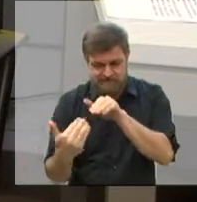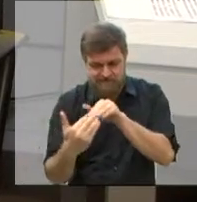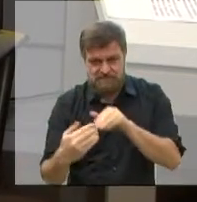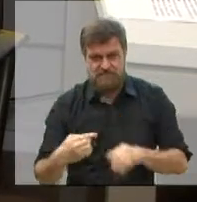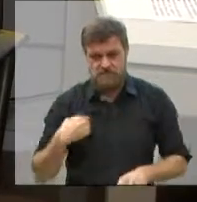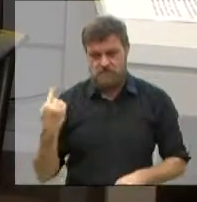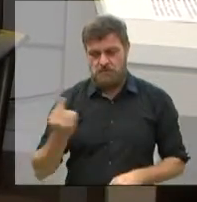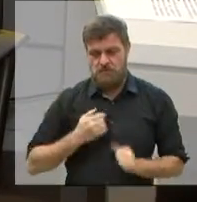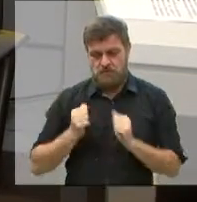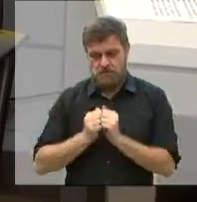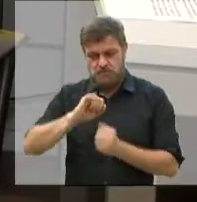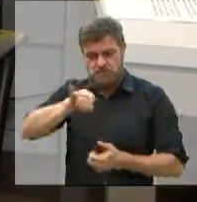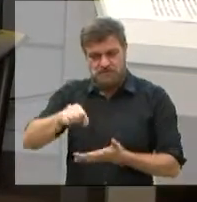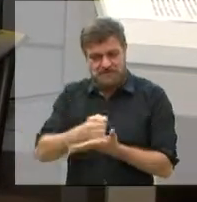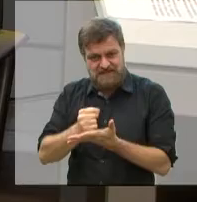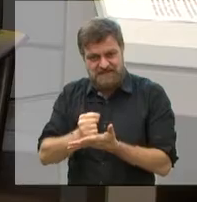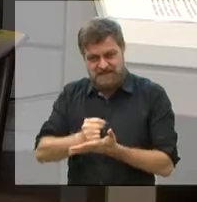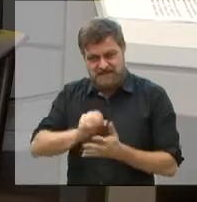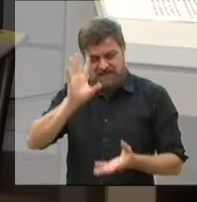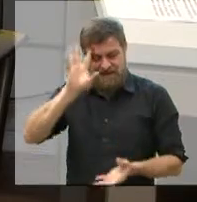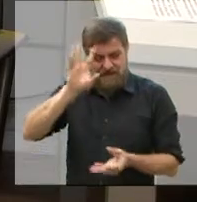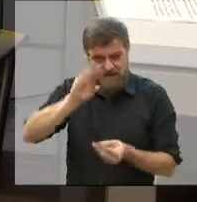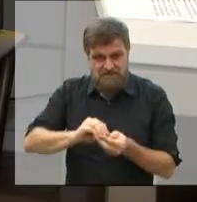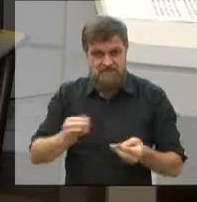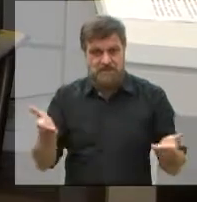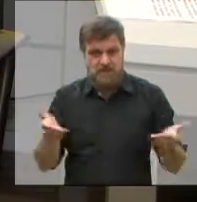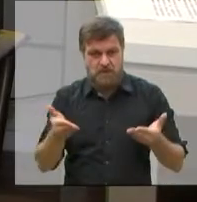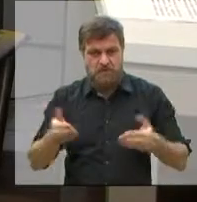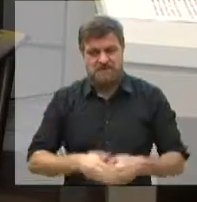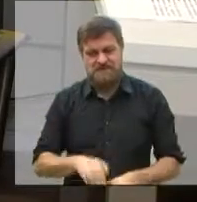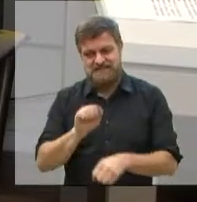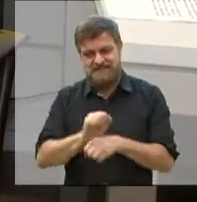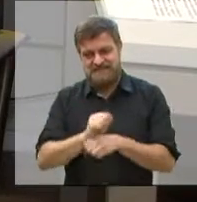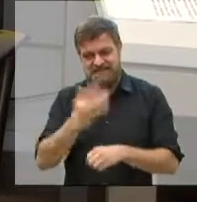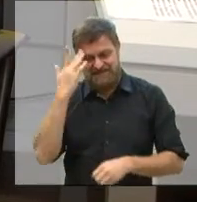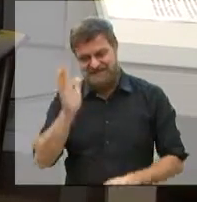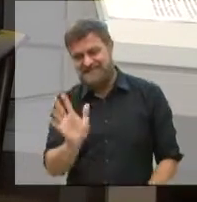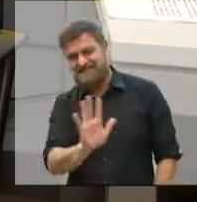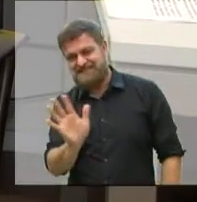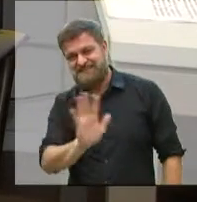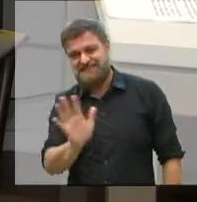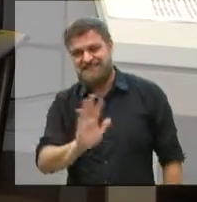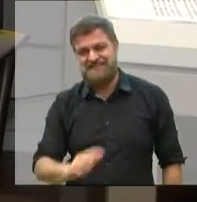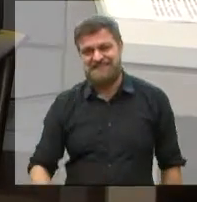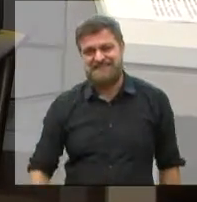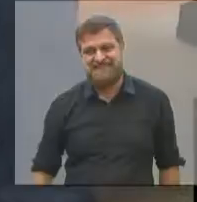junto aqui com o vereador Jorge da Farmácia, a gente encerra o programa de hoje e eu te espero amanhã. Tchau!